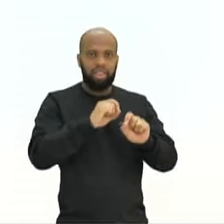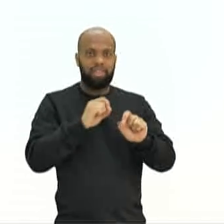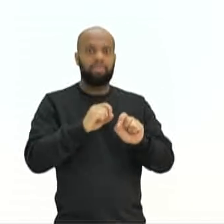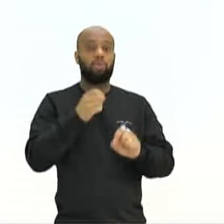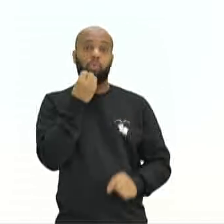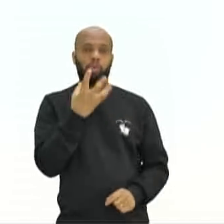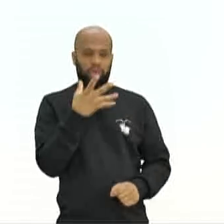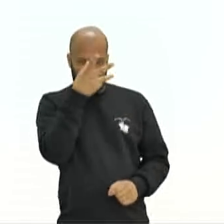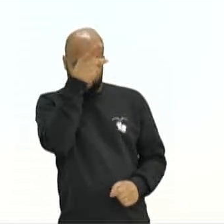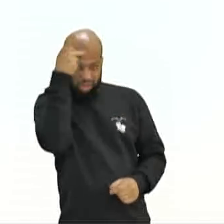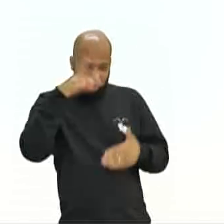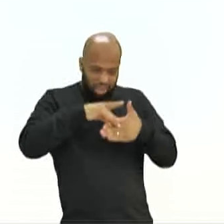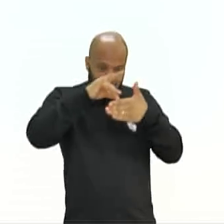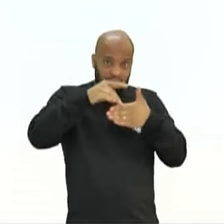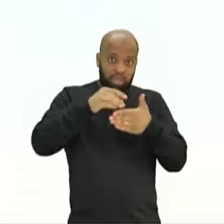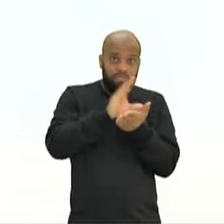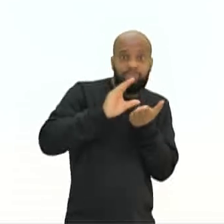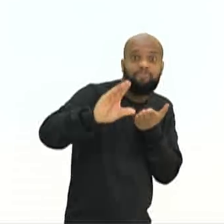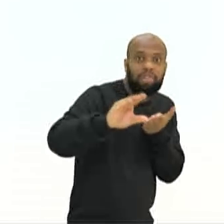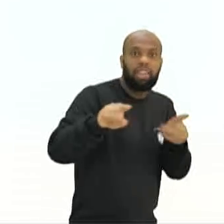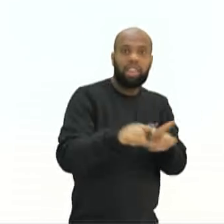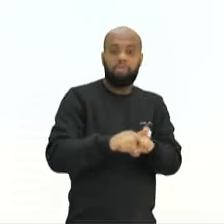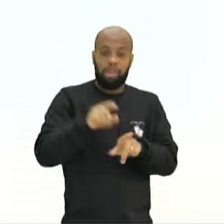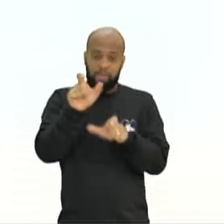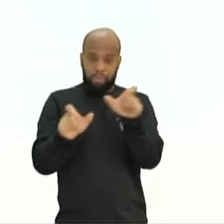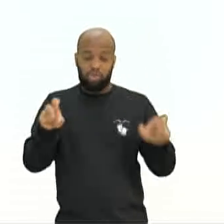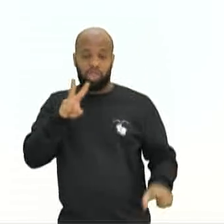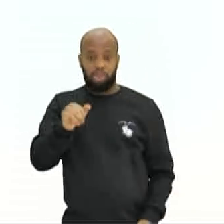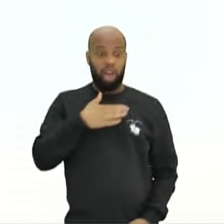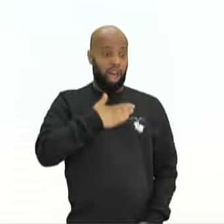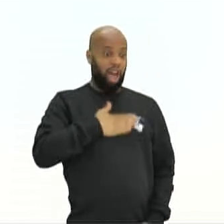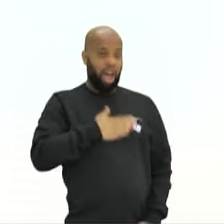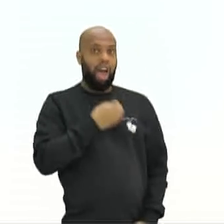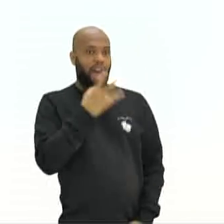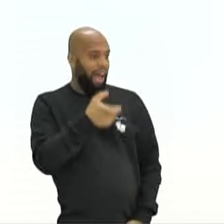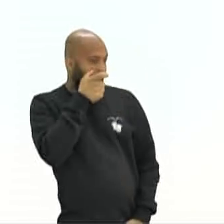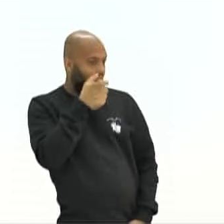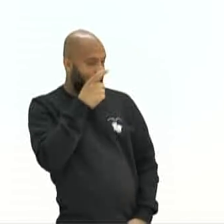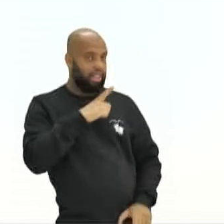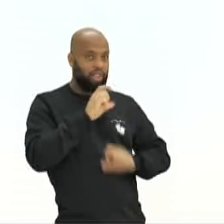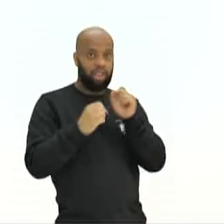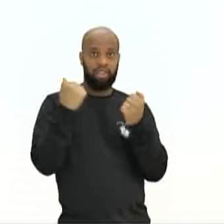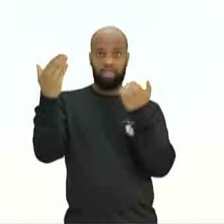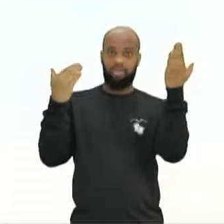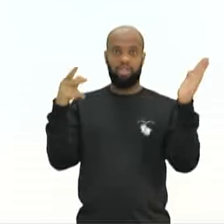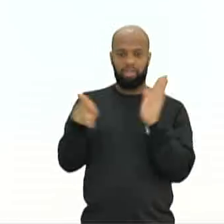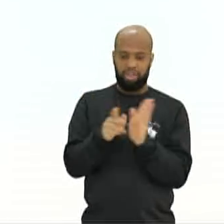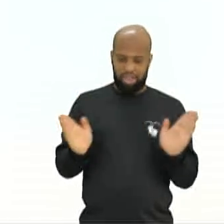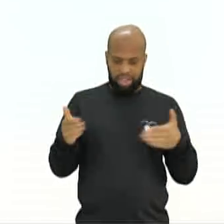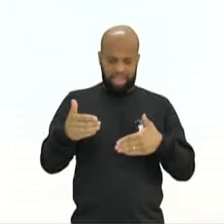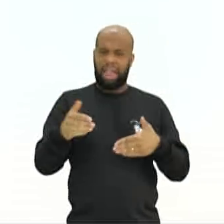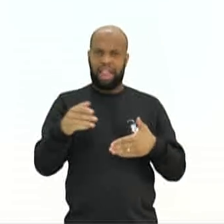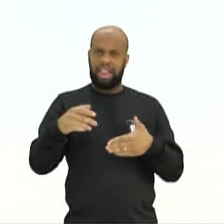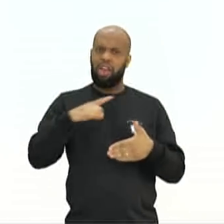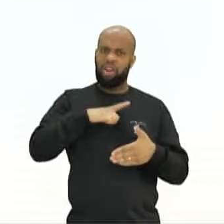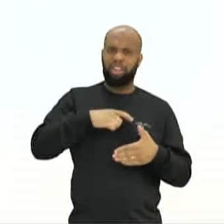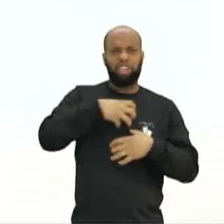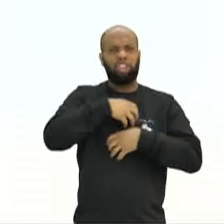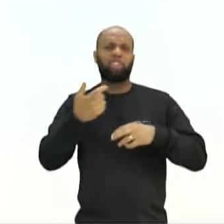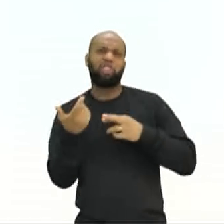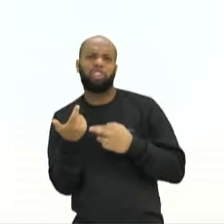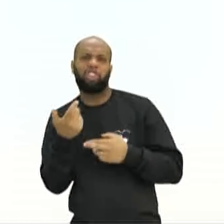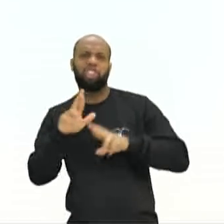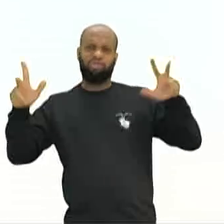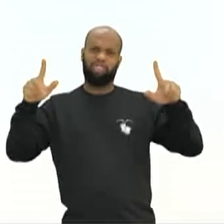projeto, quanto para o público que poderá aproveitar uma grande obra que se encontra fora da caixa, daquilo que a indústria do